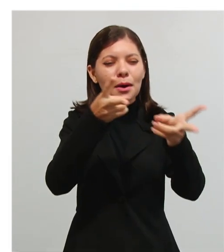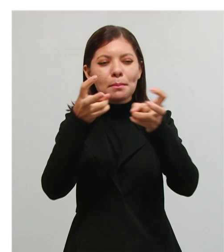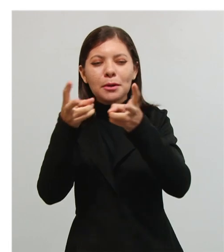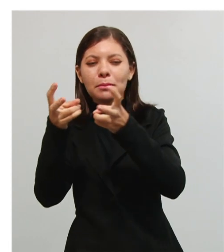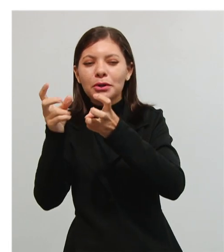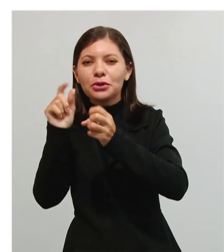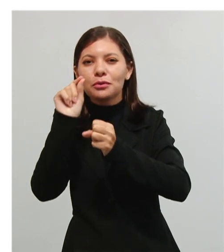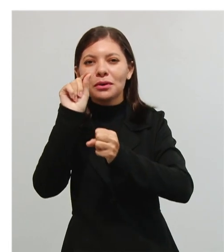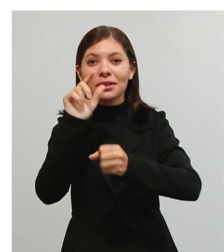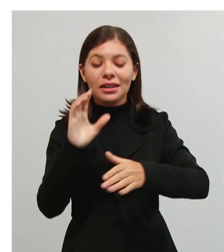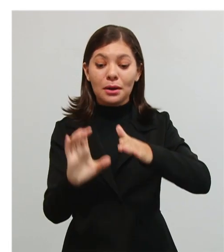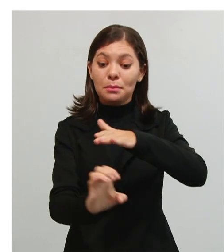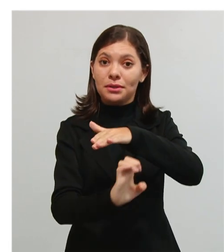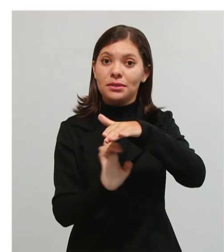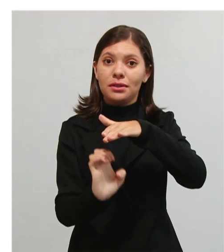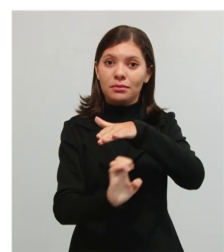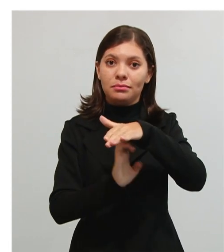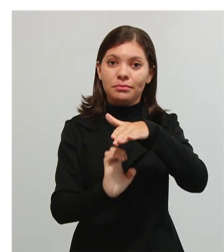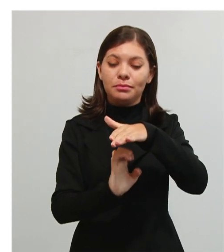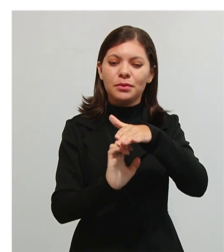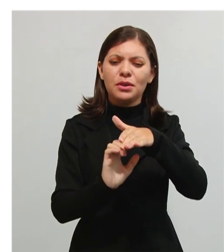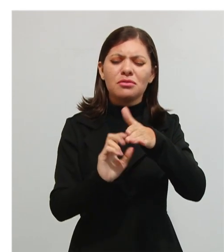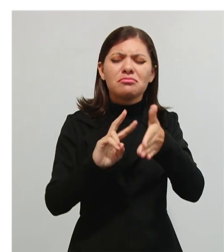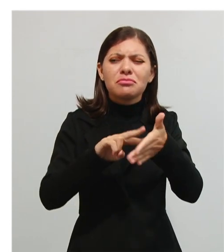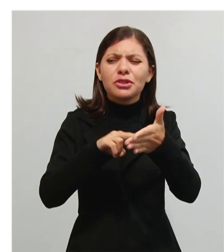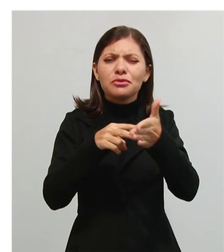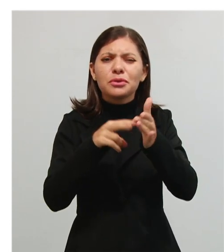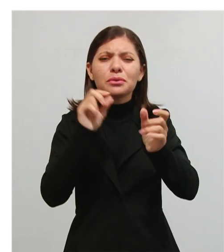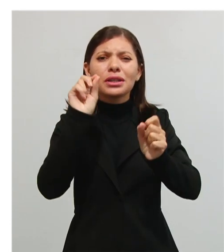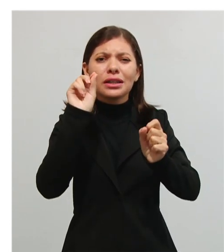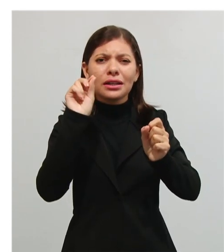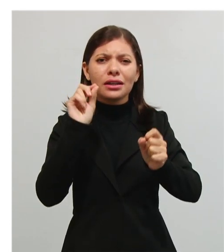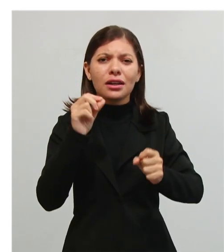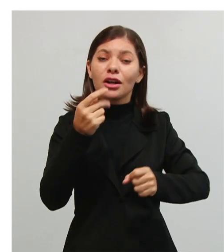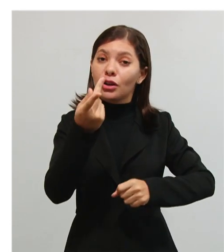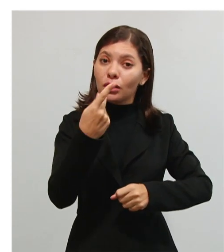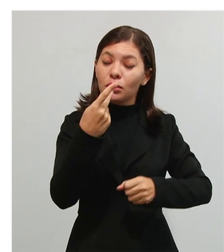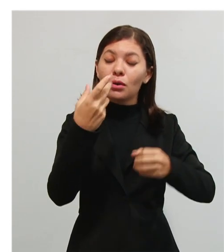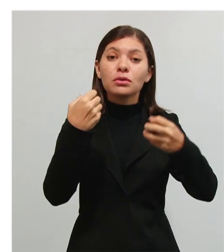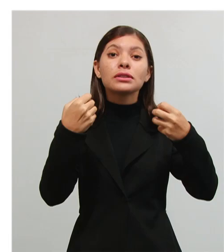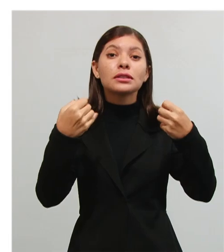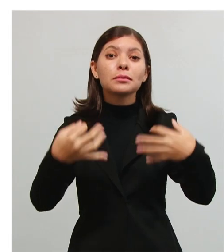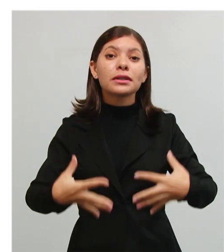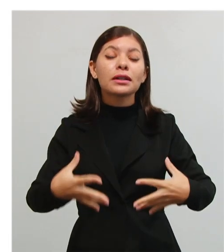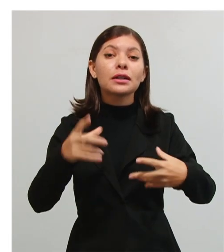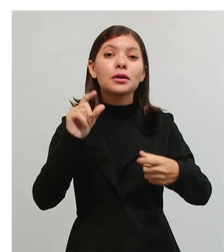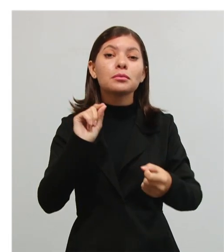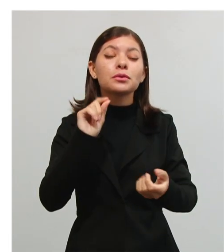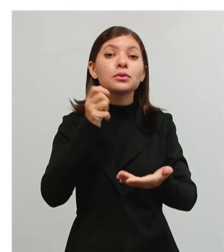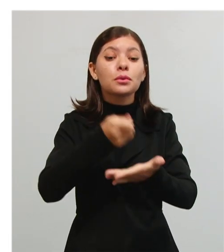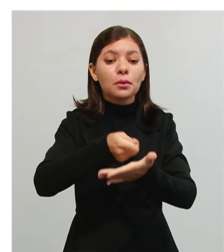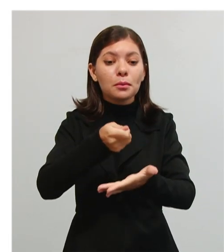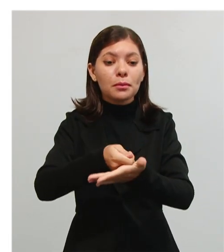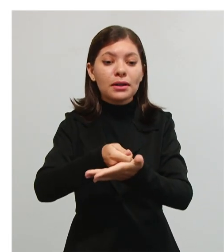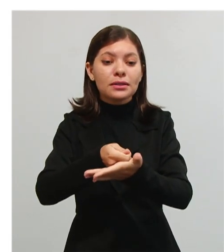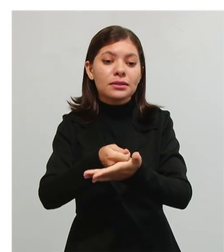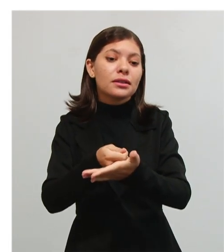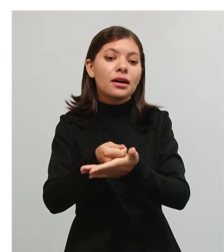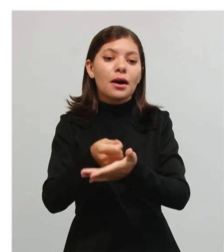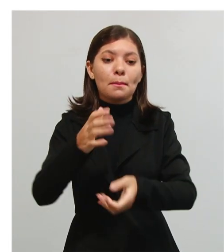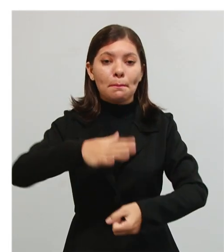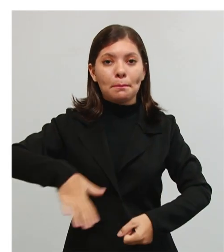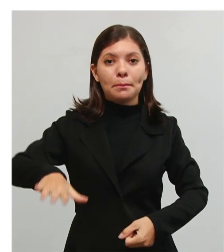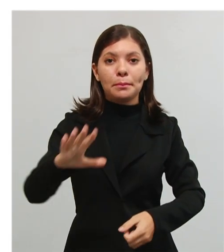mais empresarial. Isto é, falaremos de cobrança mais voltada à parte empresarial,